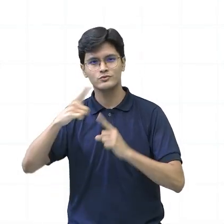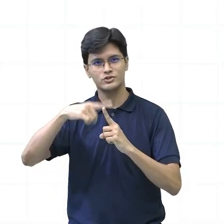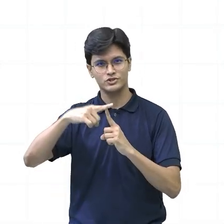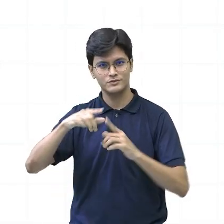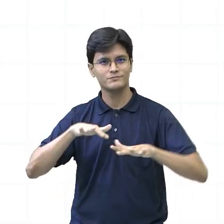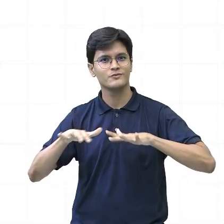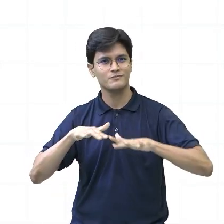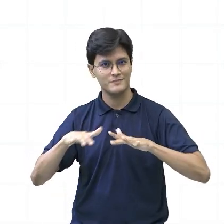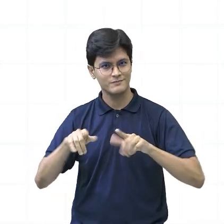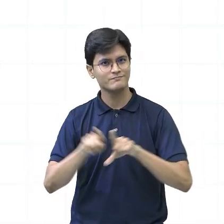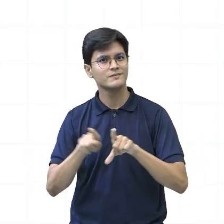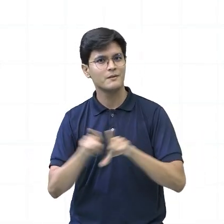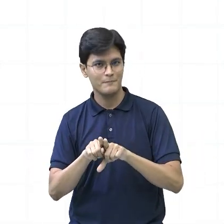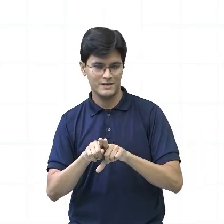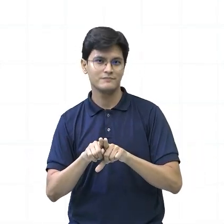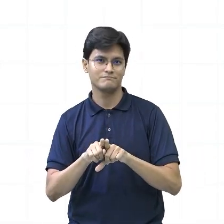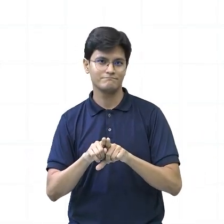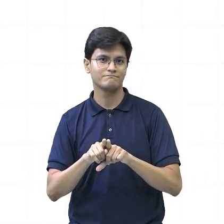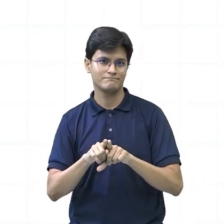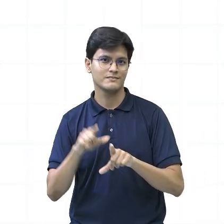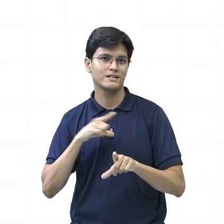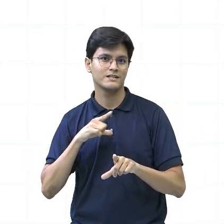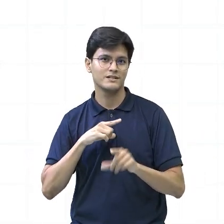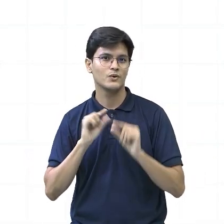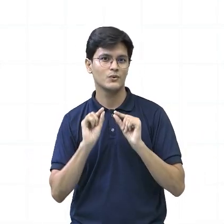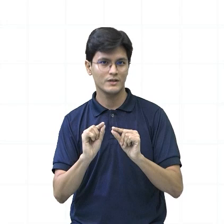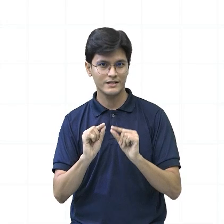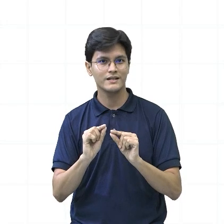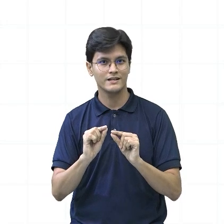nosso planeta Terra também gira ao